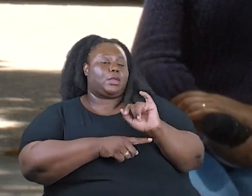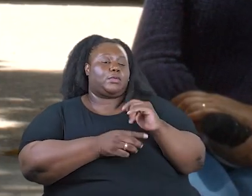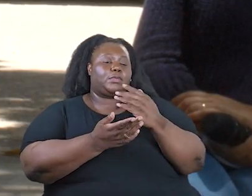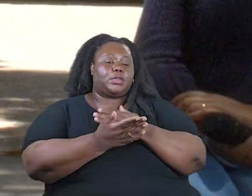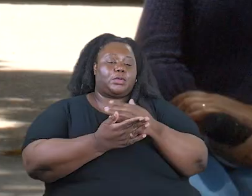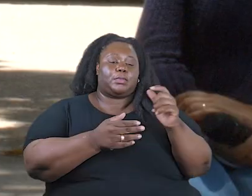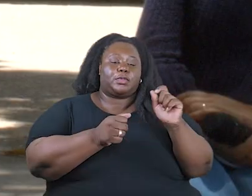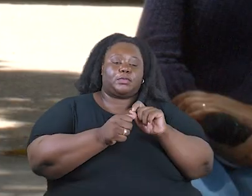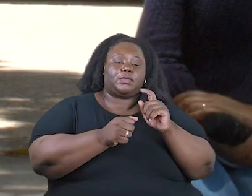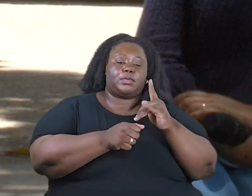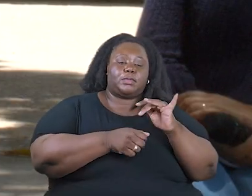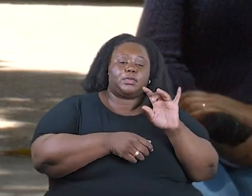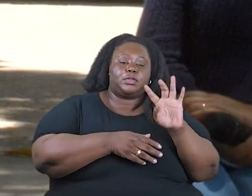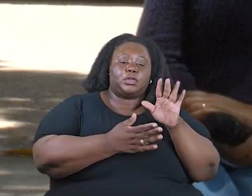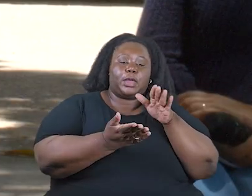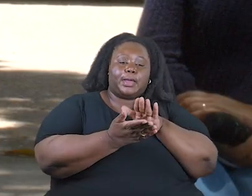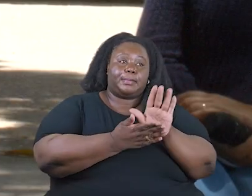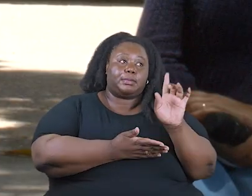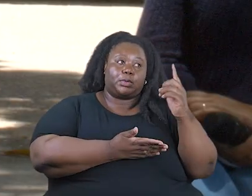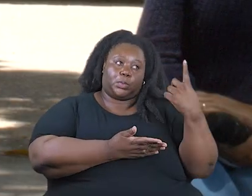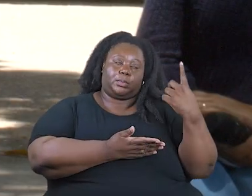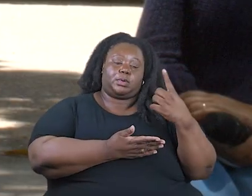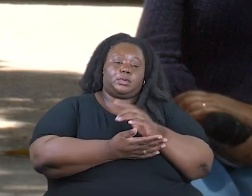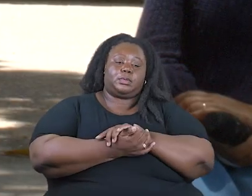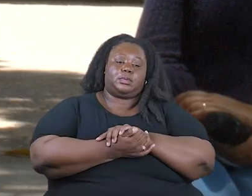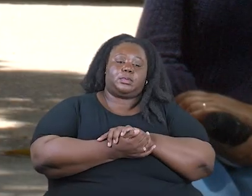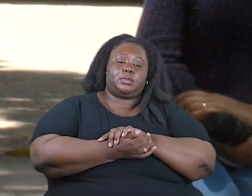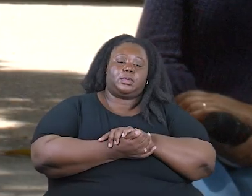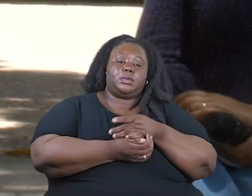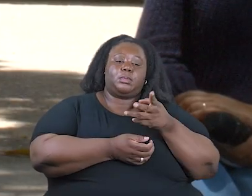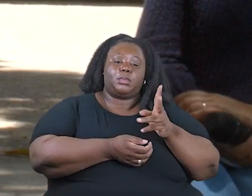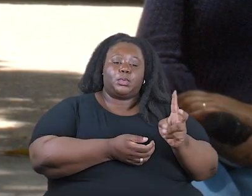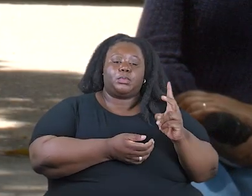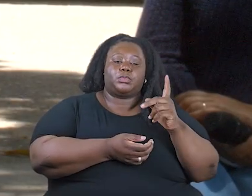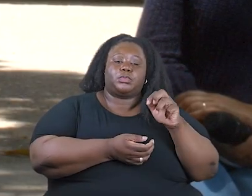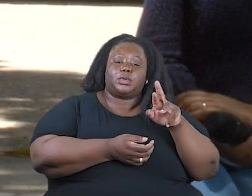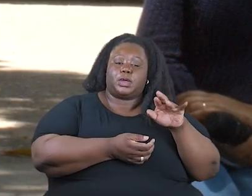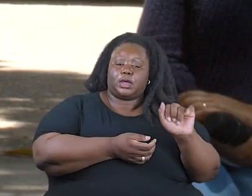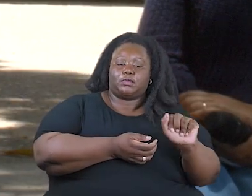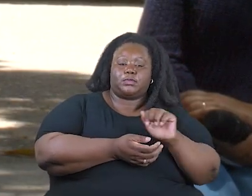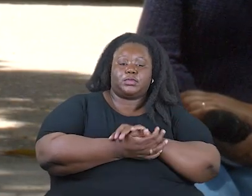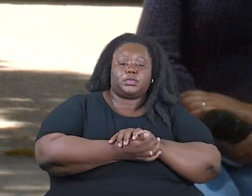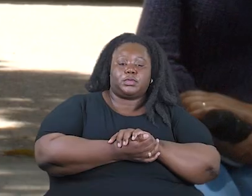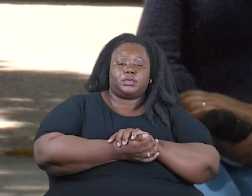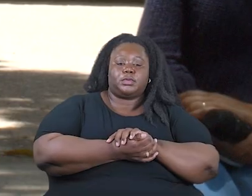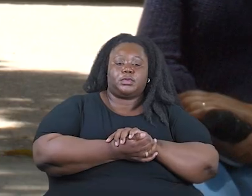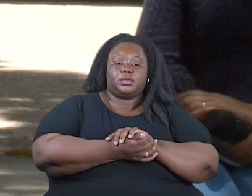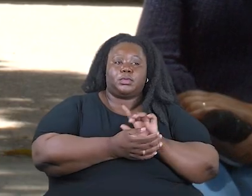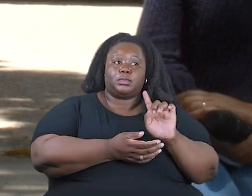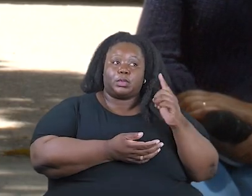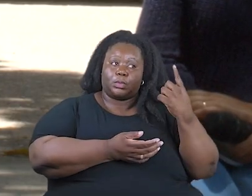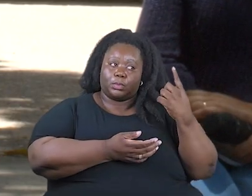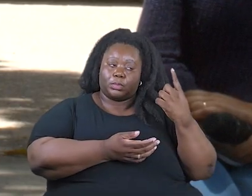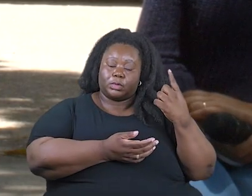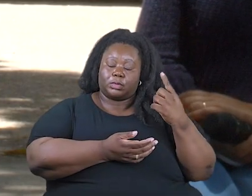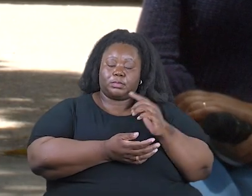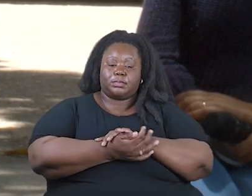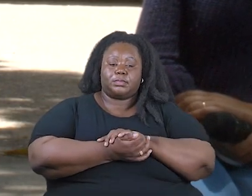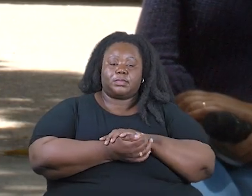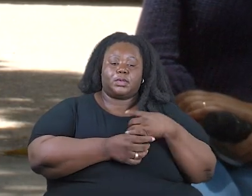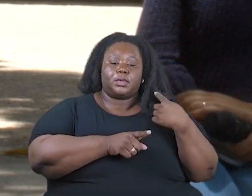A pessoa faz uma matriz, mas só imprime uma cópia. E ela continua sendo gravura, sendo uma única